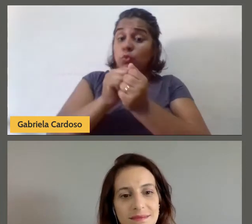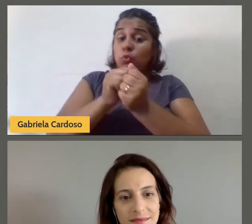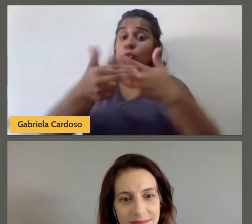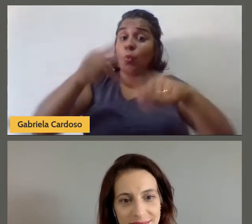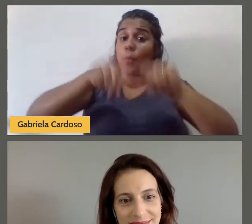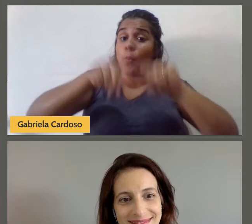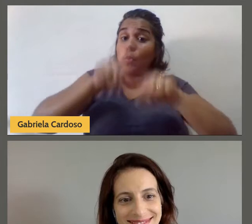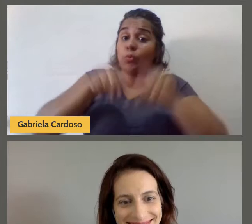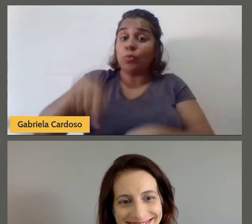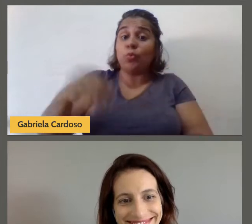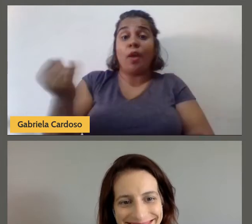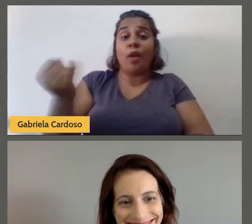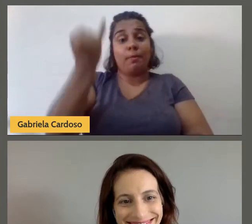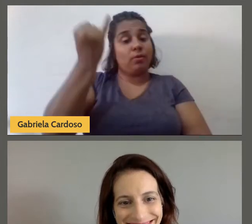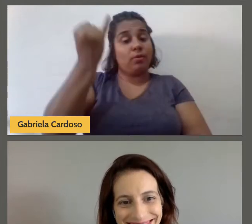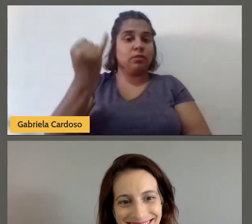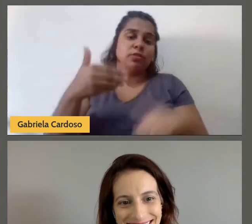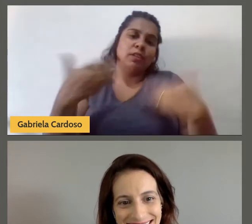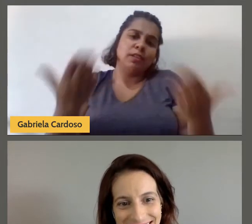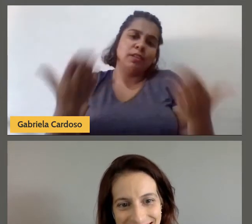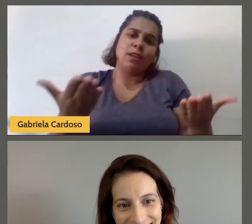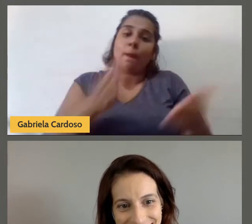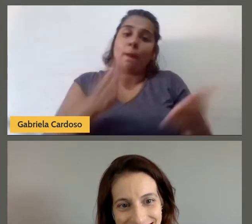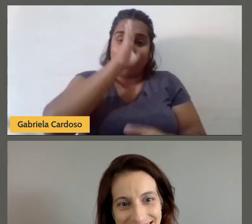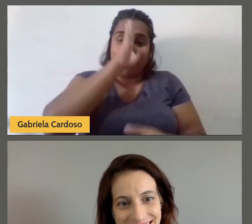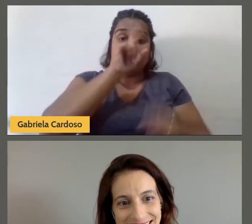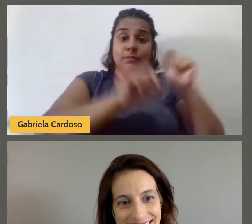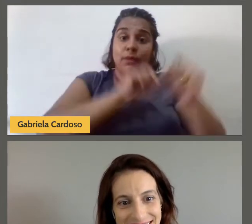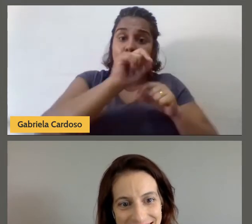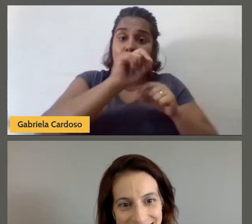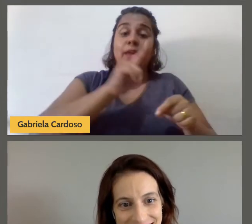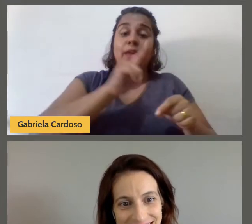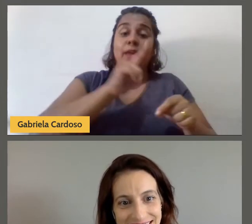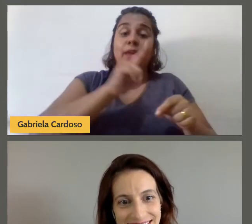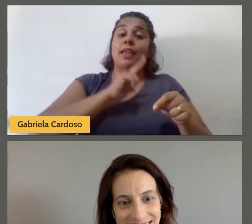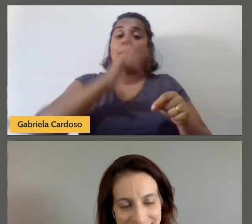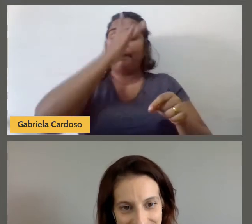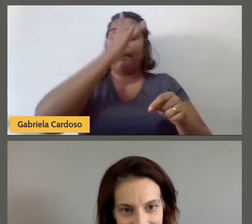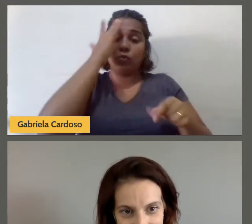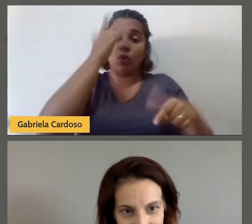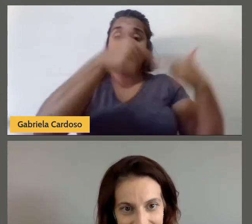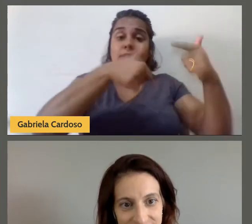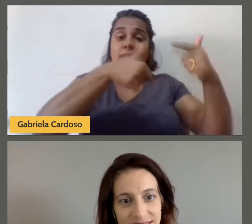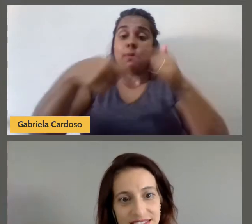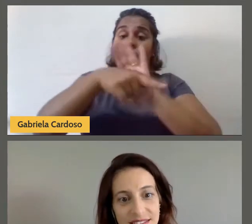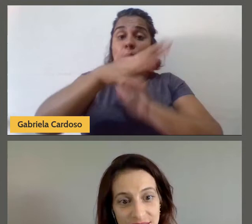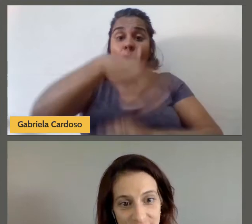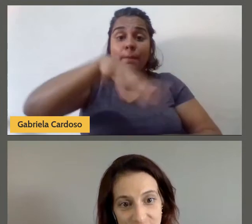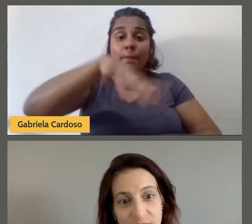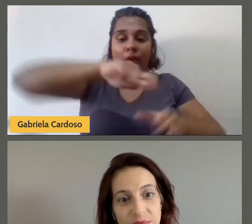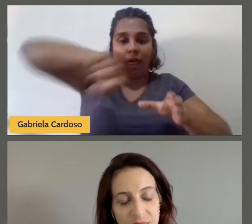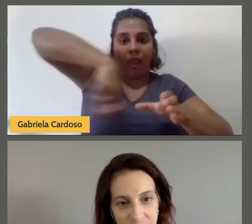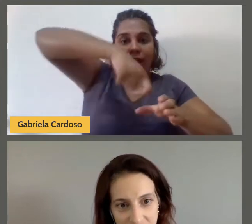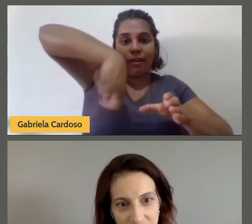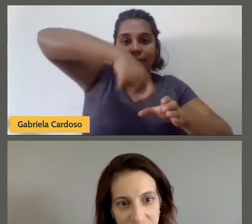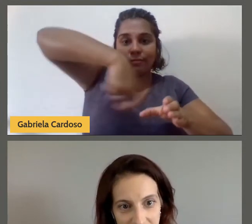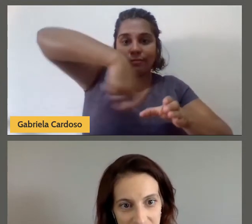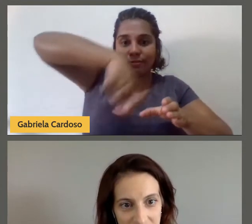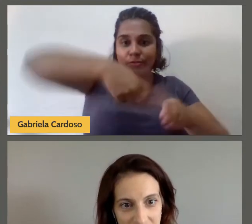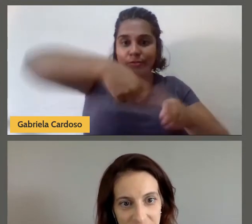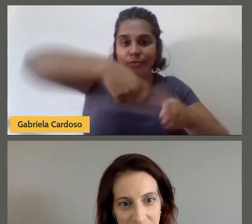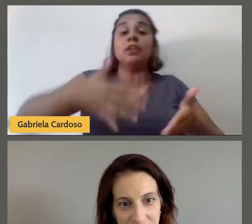tem muitos empreendedores gastronômicos, a gente tem um serviço de catering, porque a gente apoia esses empreendedores a se tornarem chefes e a criarem suas